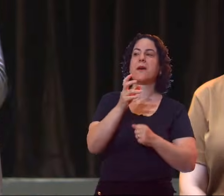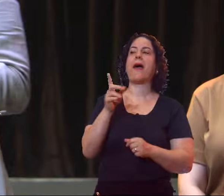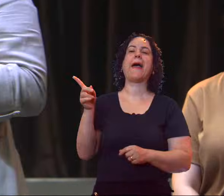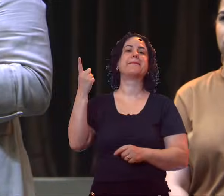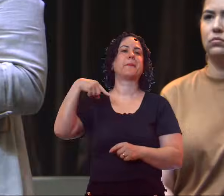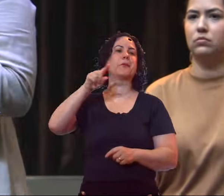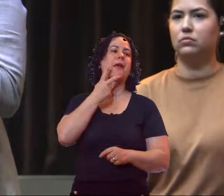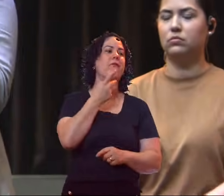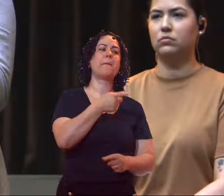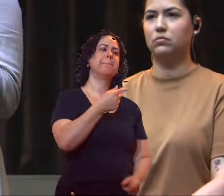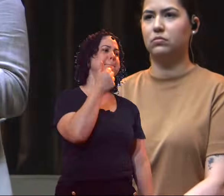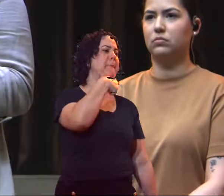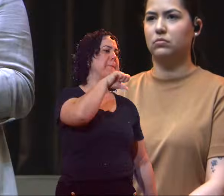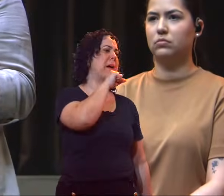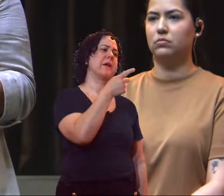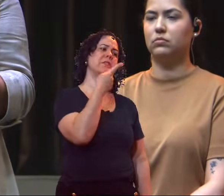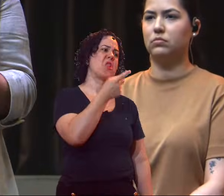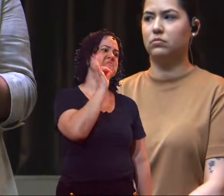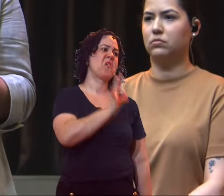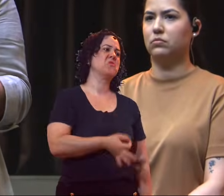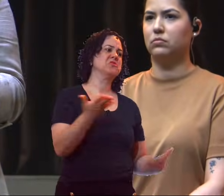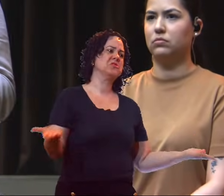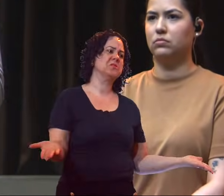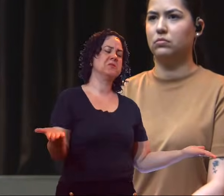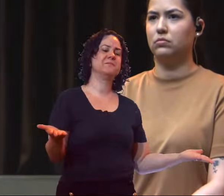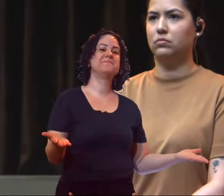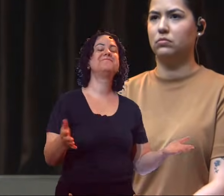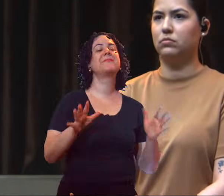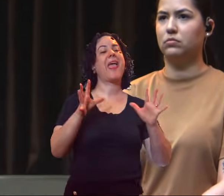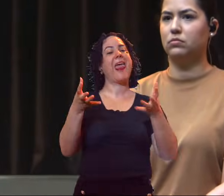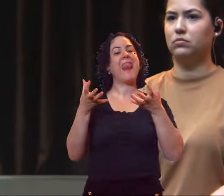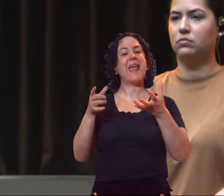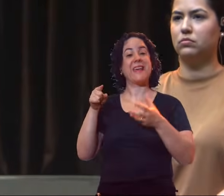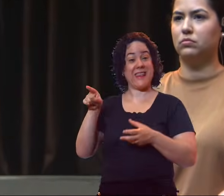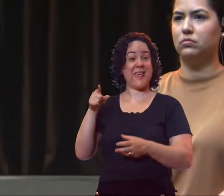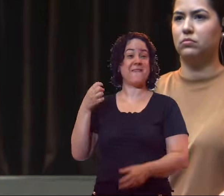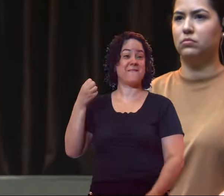direito, então agora eu vou contar direito. Ela queria muito ir